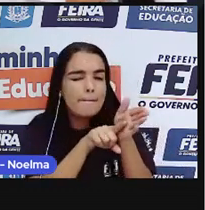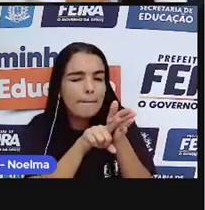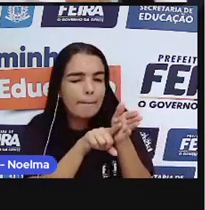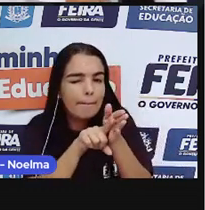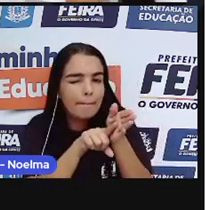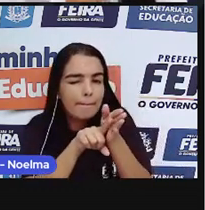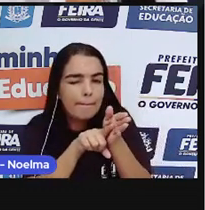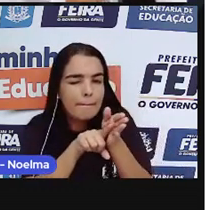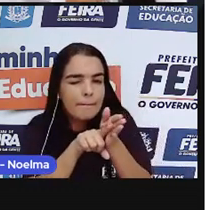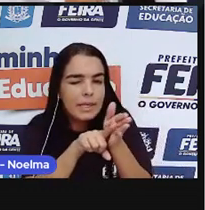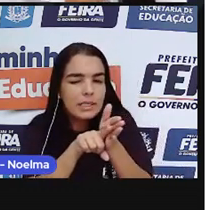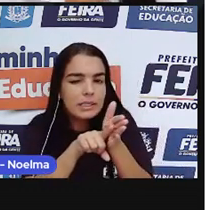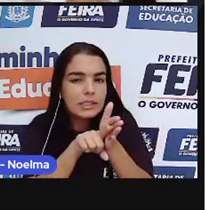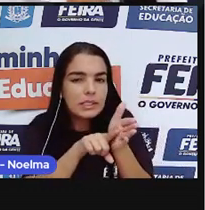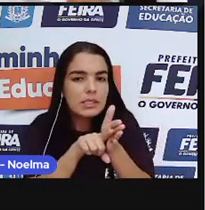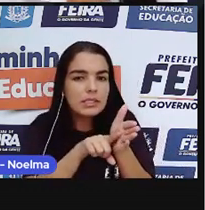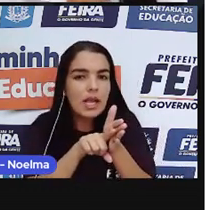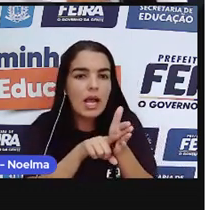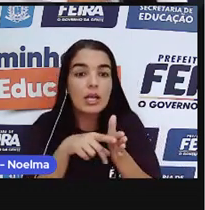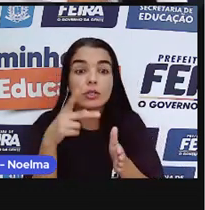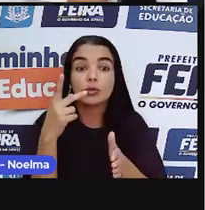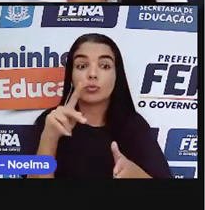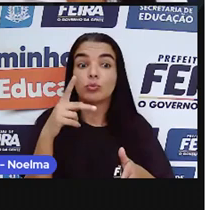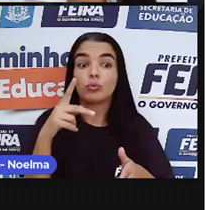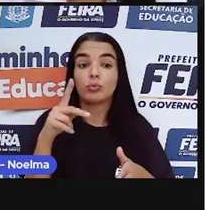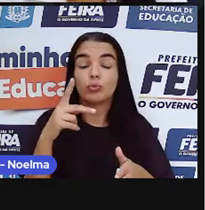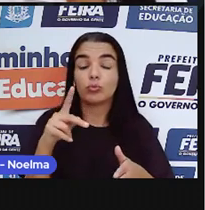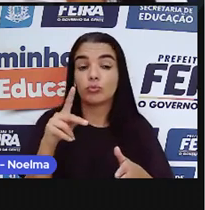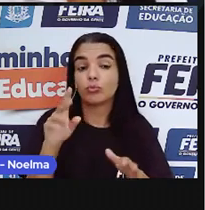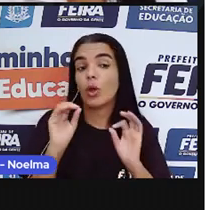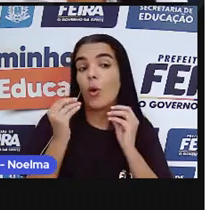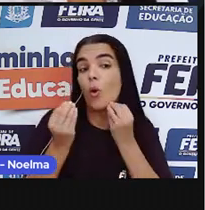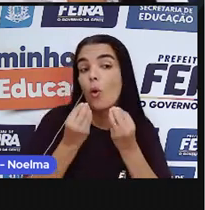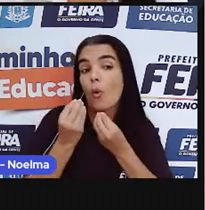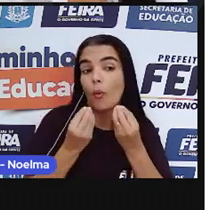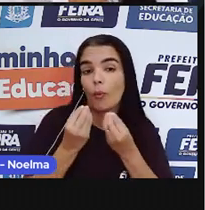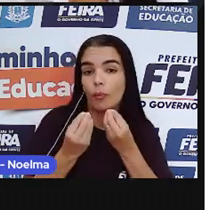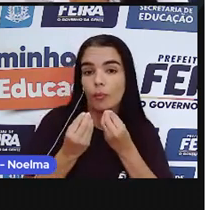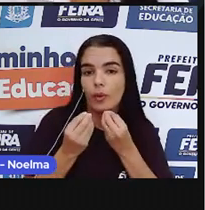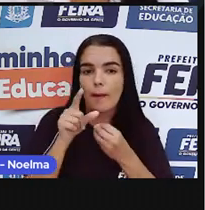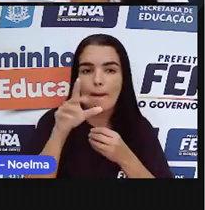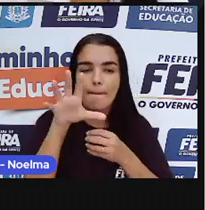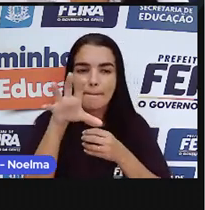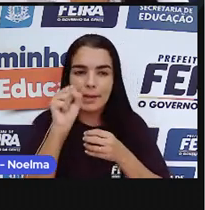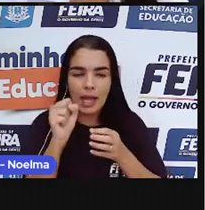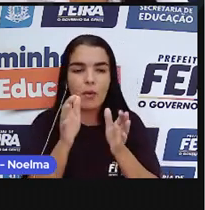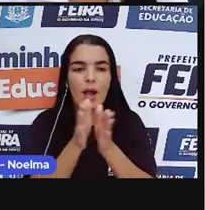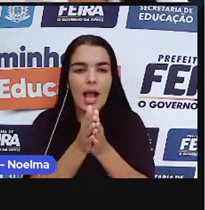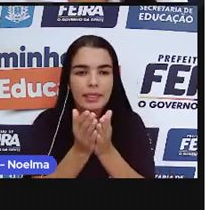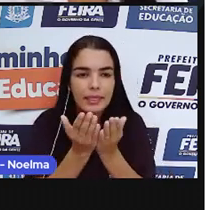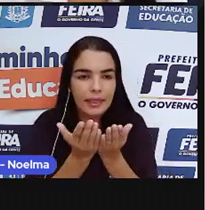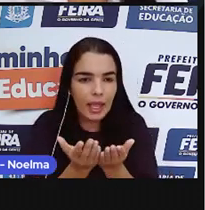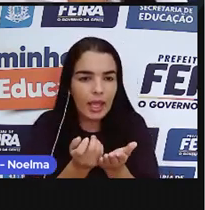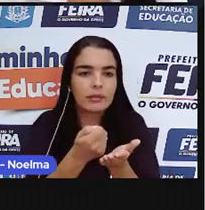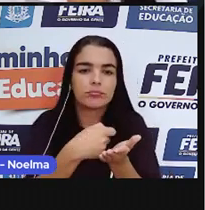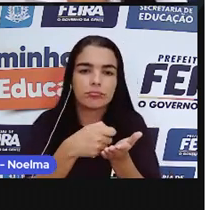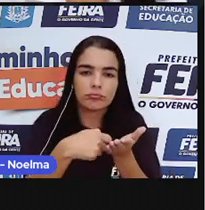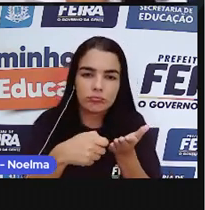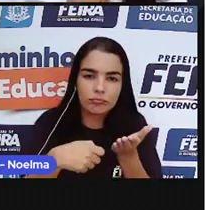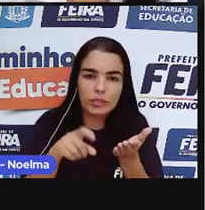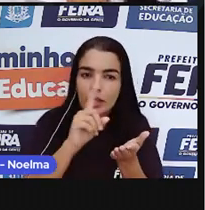agora, né? E pesquisar sobre suas espécies, tá? Pegue o seu caderno e não se esqueça